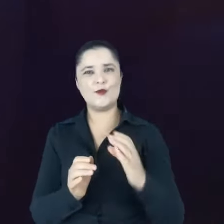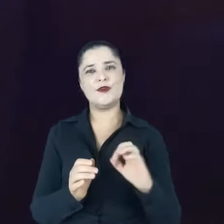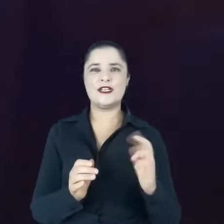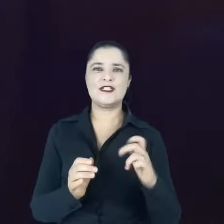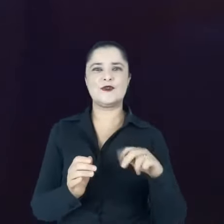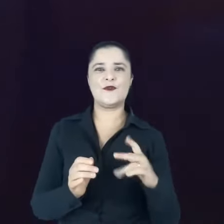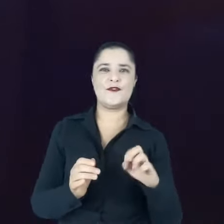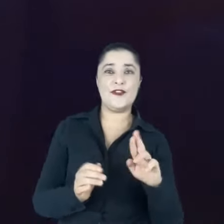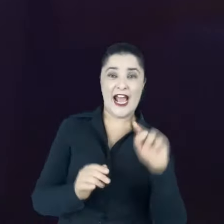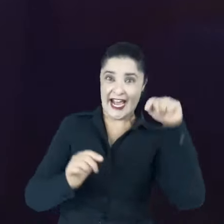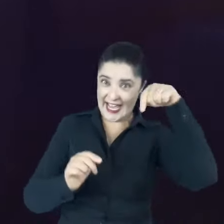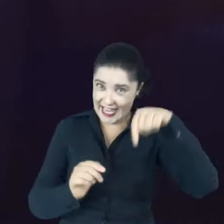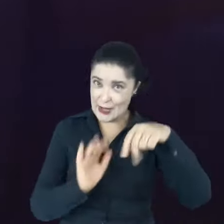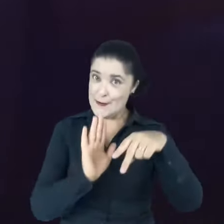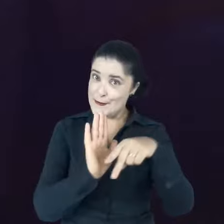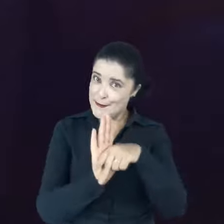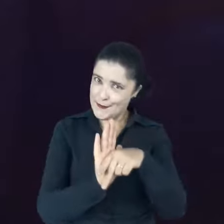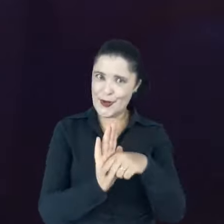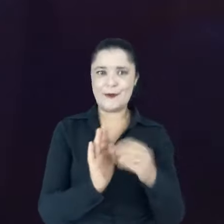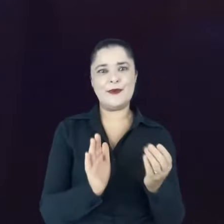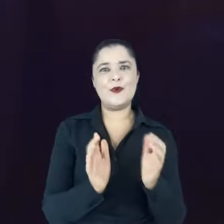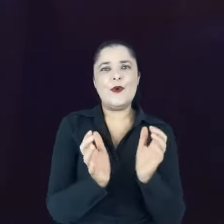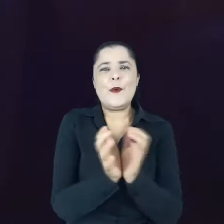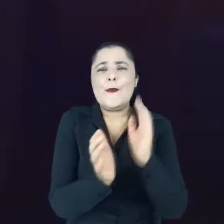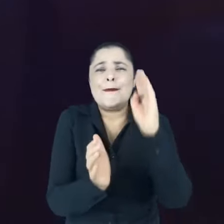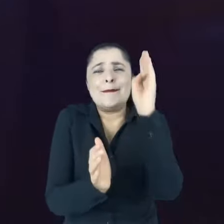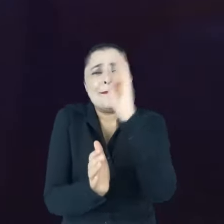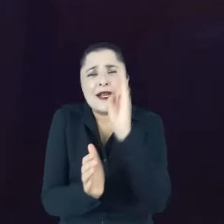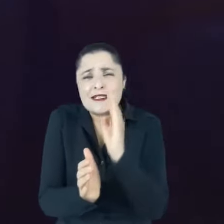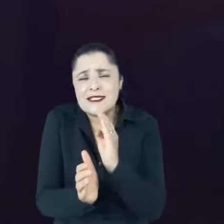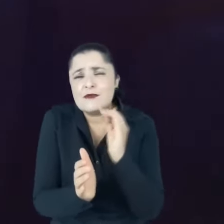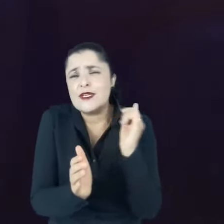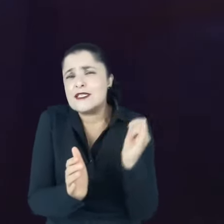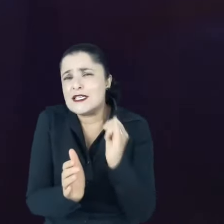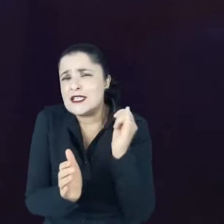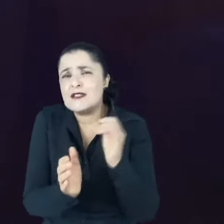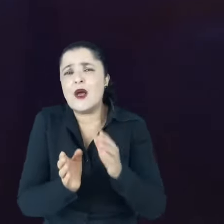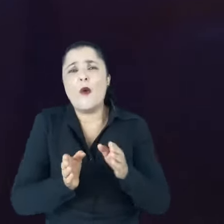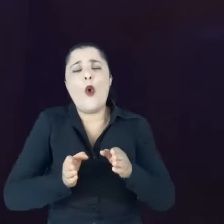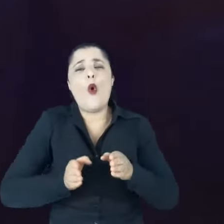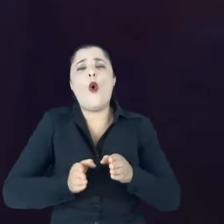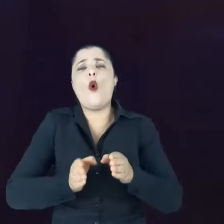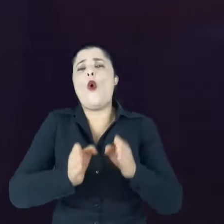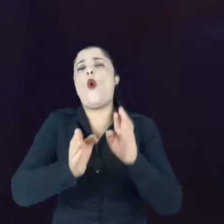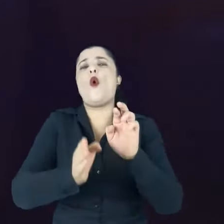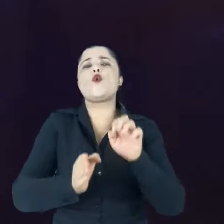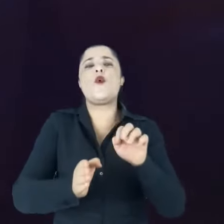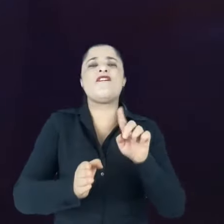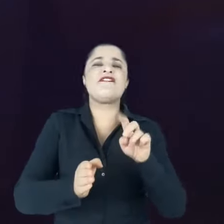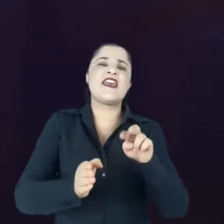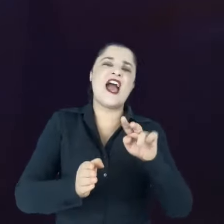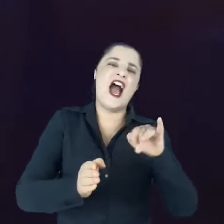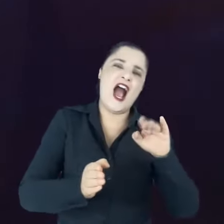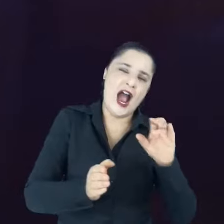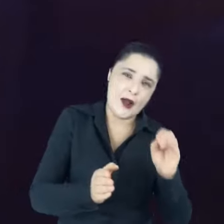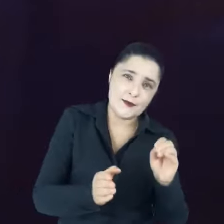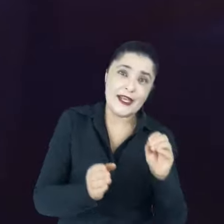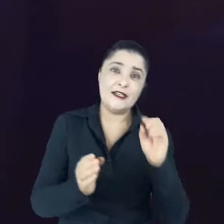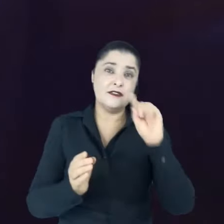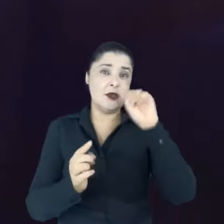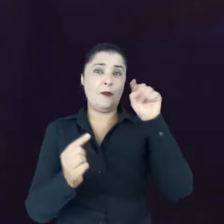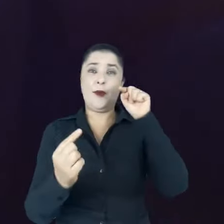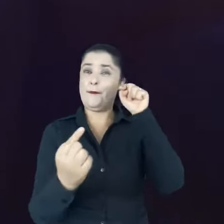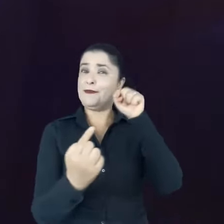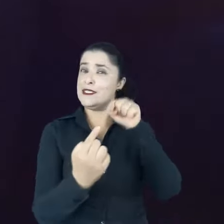pela própria Elaine, né? O Brasil é um país essencialmente rodoviário. Então, a gente tem uma missão de começar por